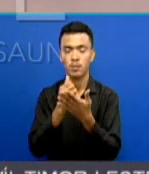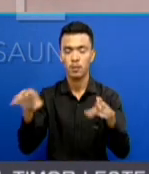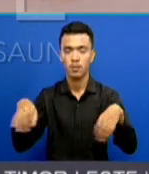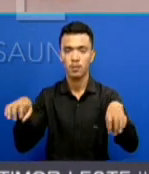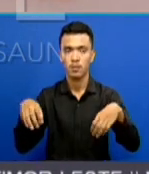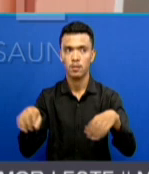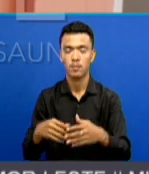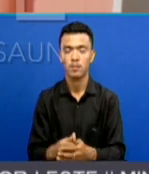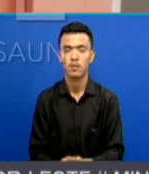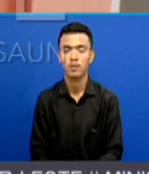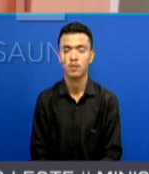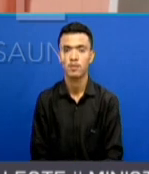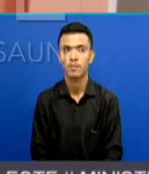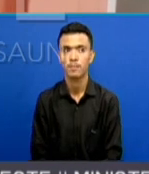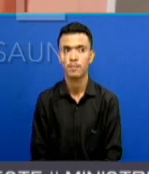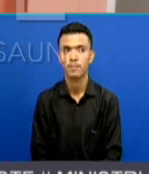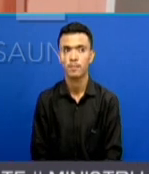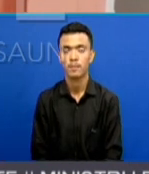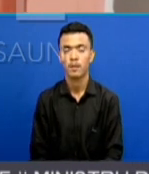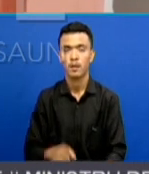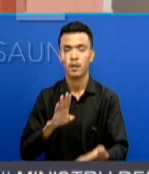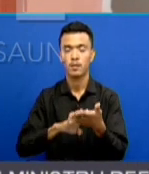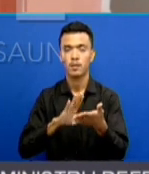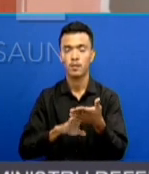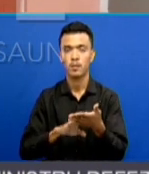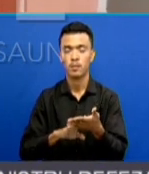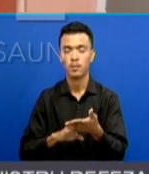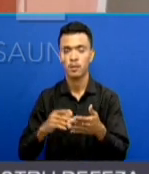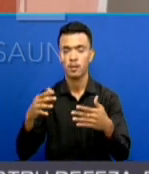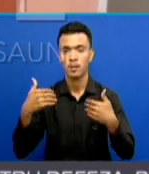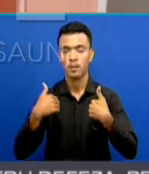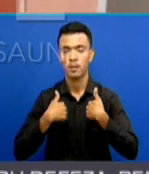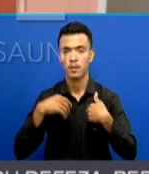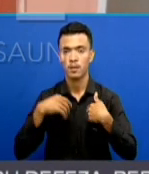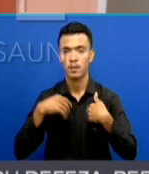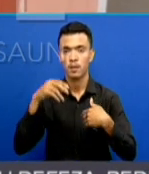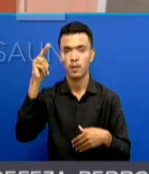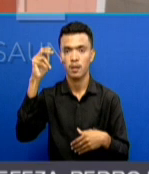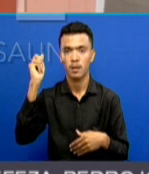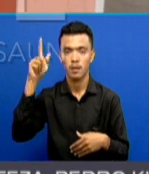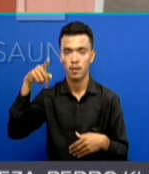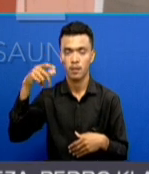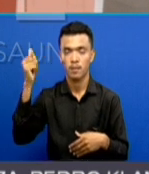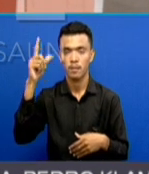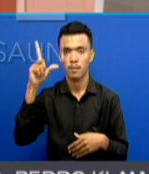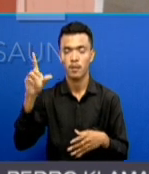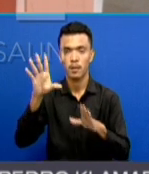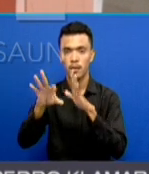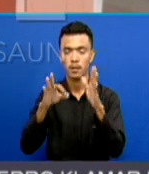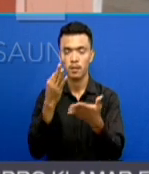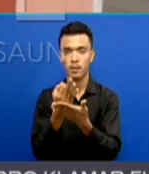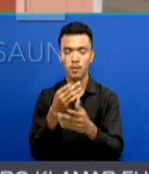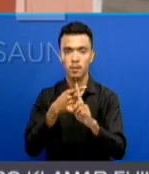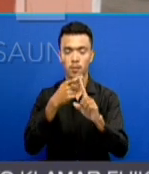serviço. Escola ida. 22 na construída na escola aí daí a Anapal né o total fundos né bem tão